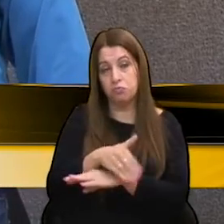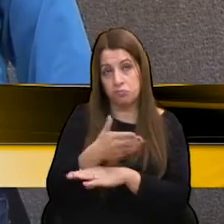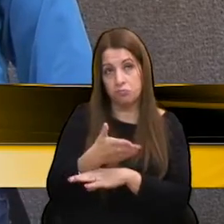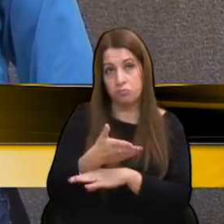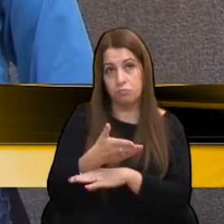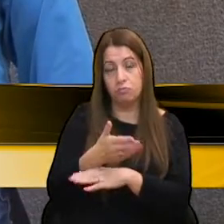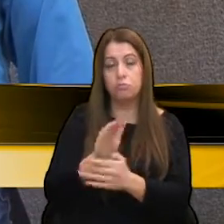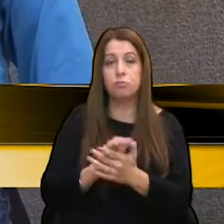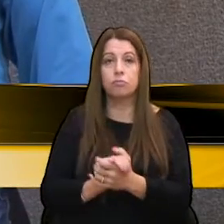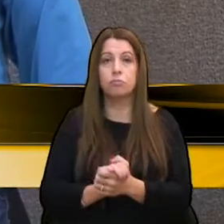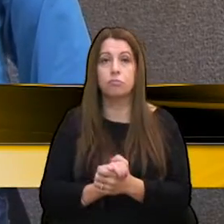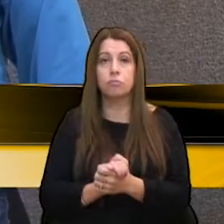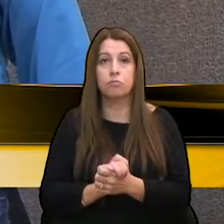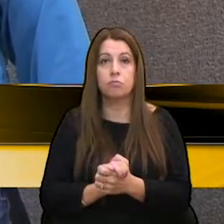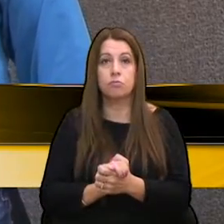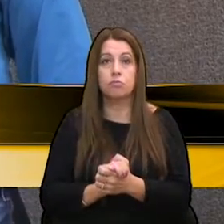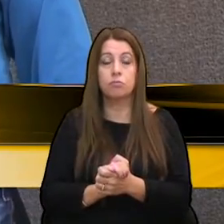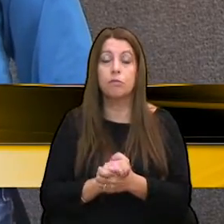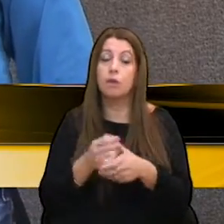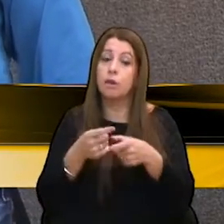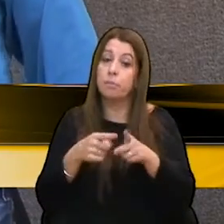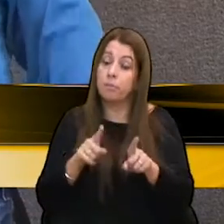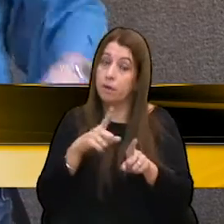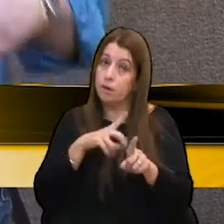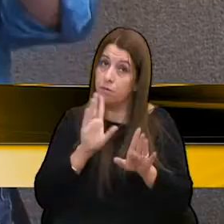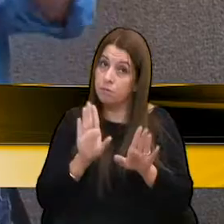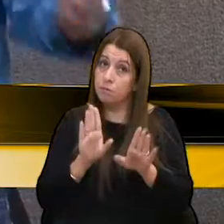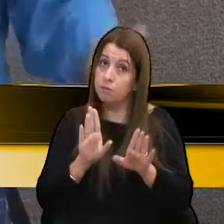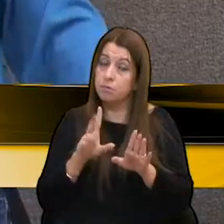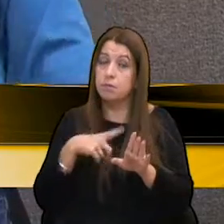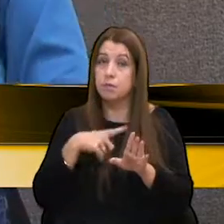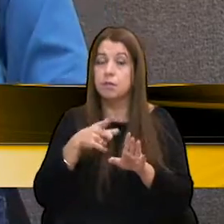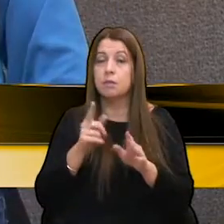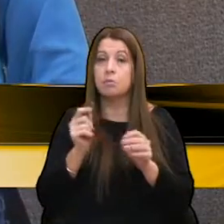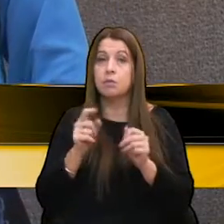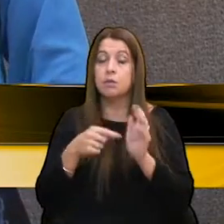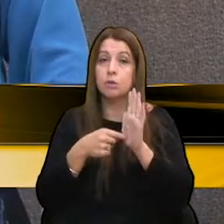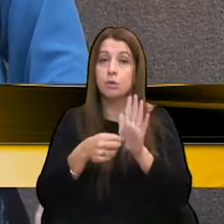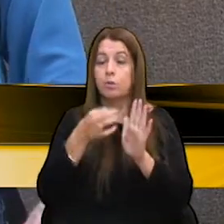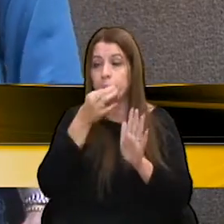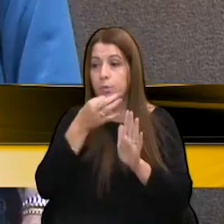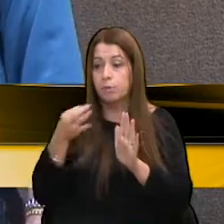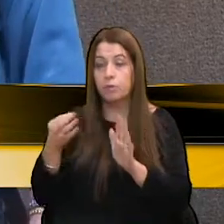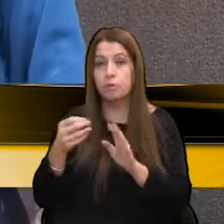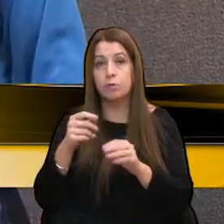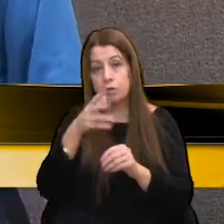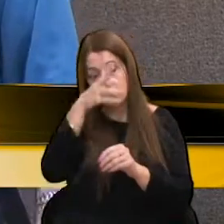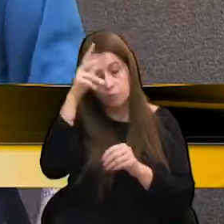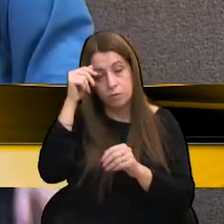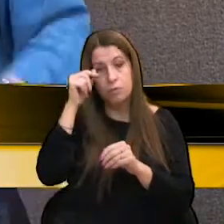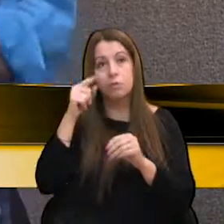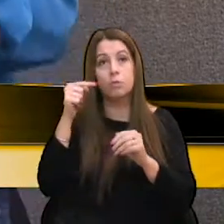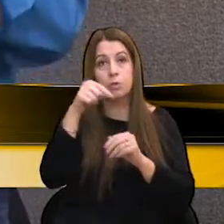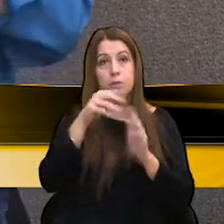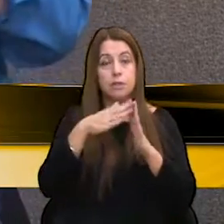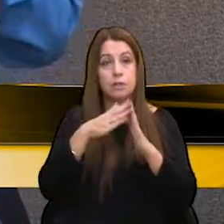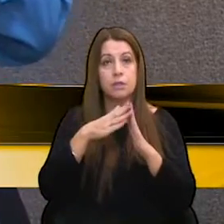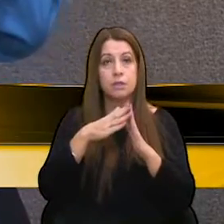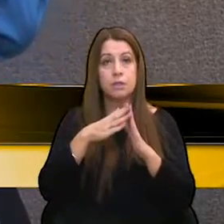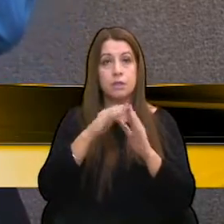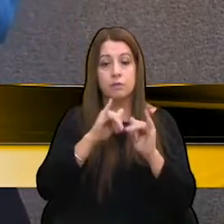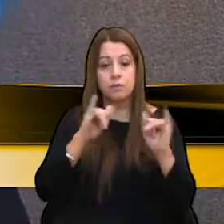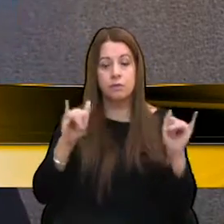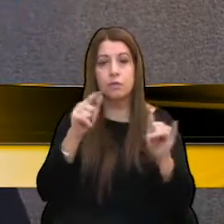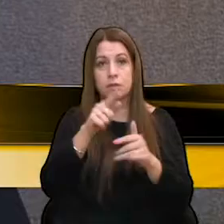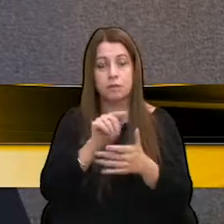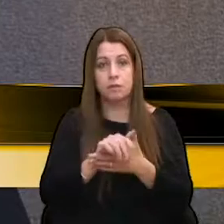normalmente numa denominação de rua. Mas, na medida que forem surgindo, que o Executivo encaminhe a casa, a gente vai